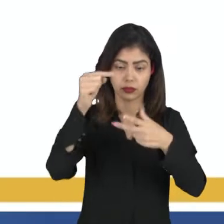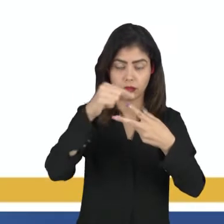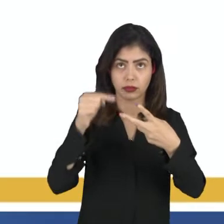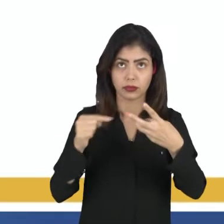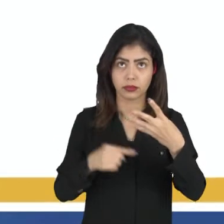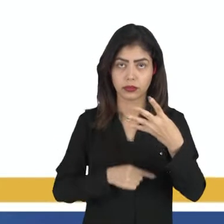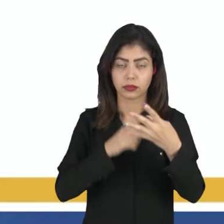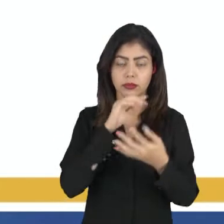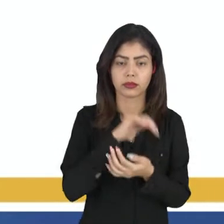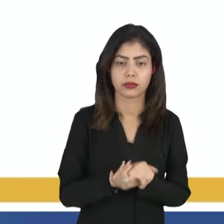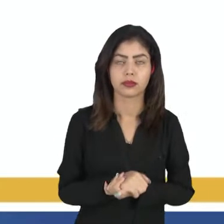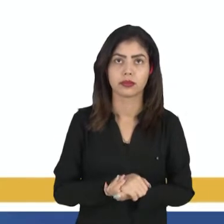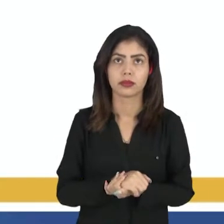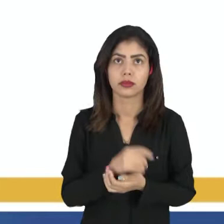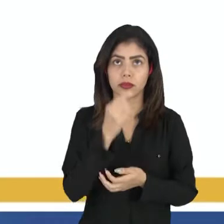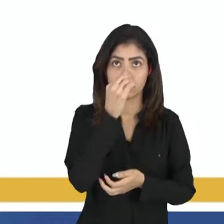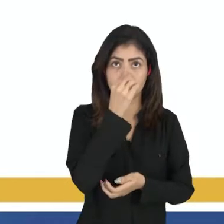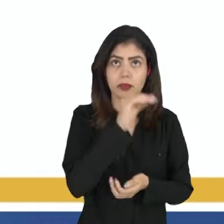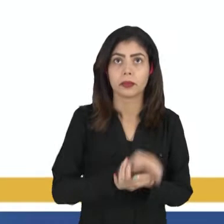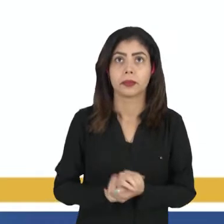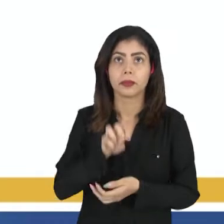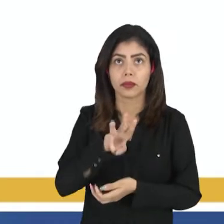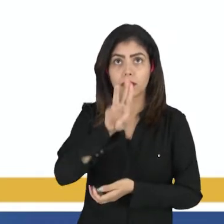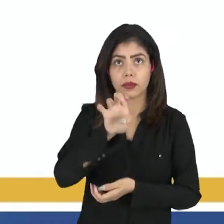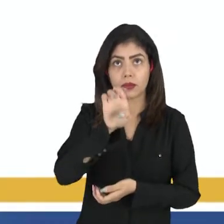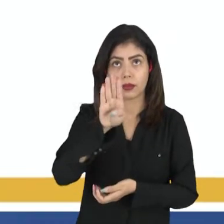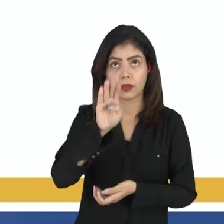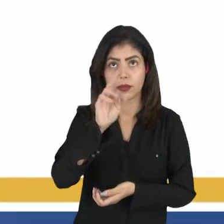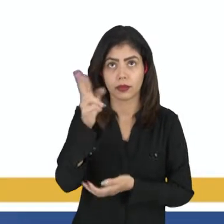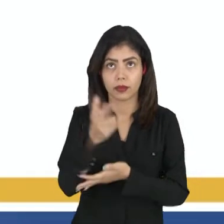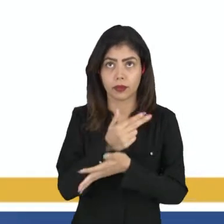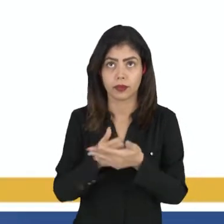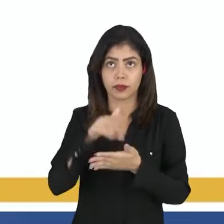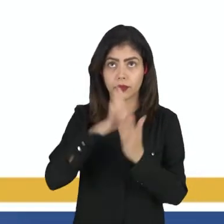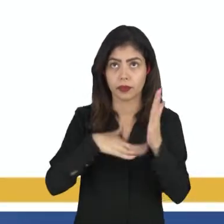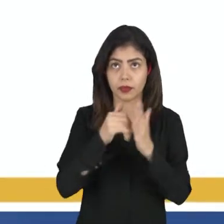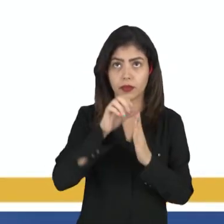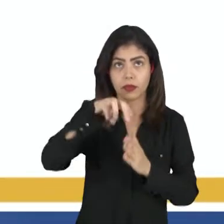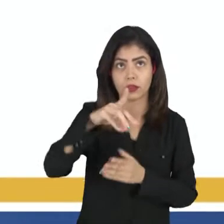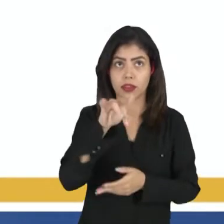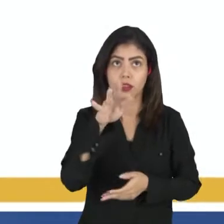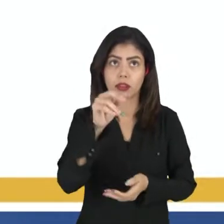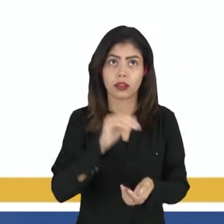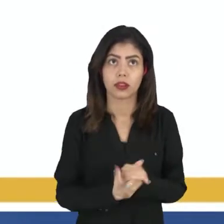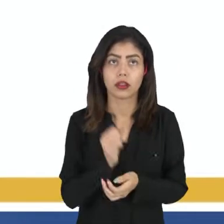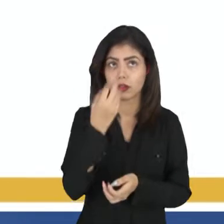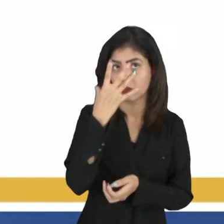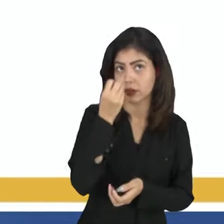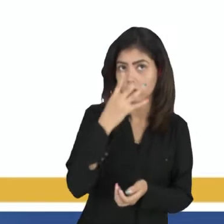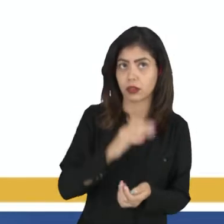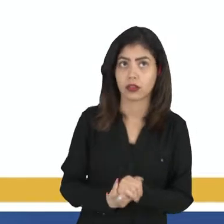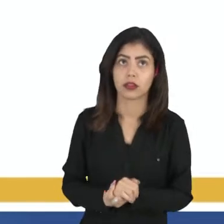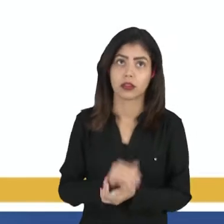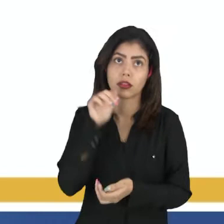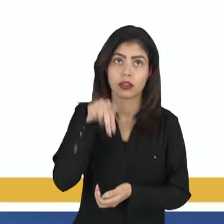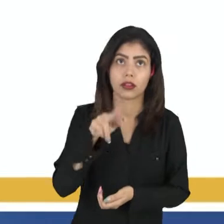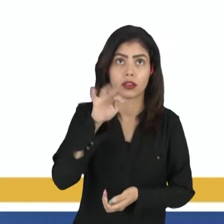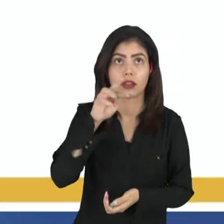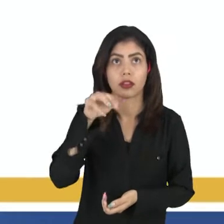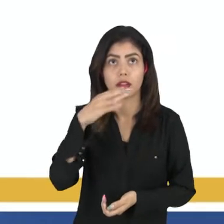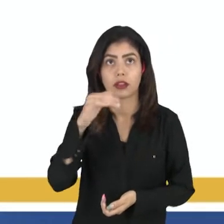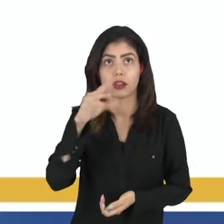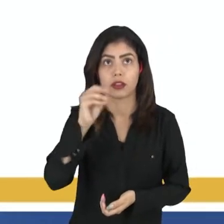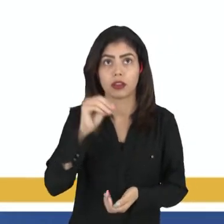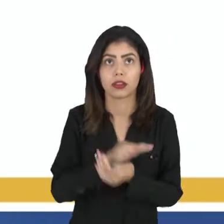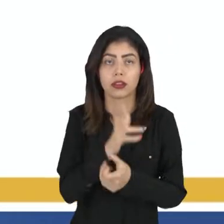se dividem em várias categorias, entre elas a web art, as pinturas, modelagens,